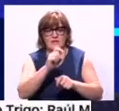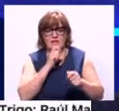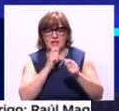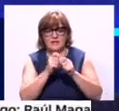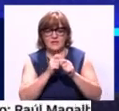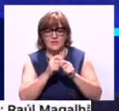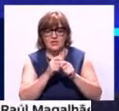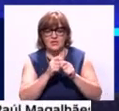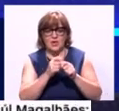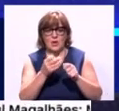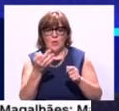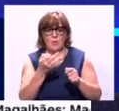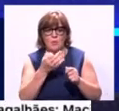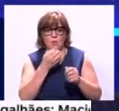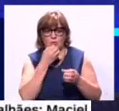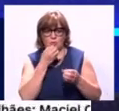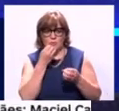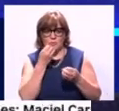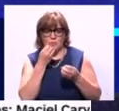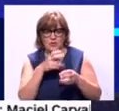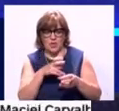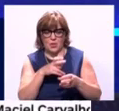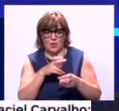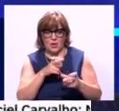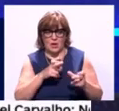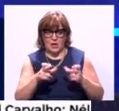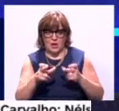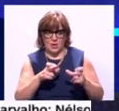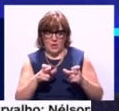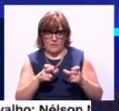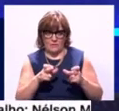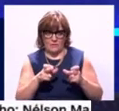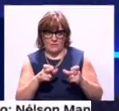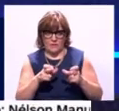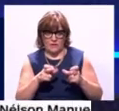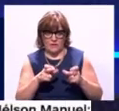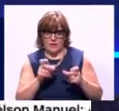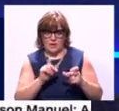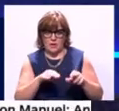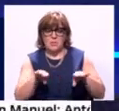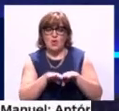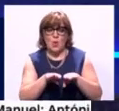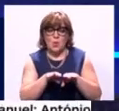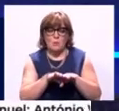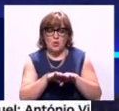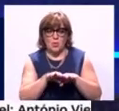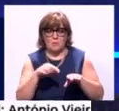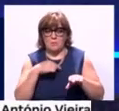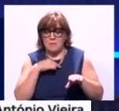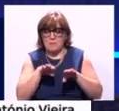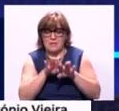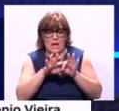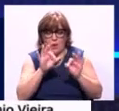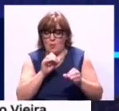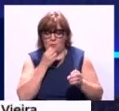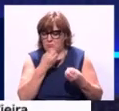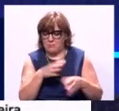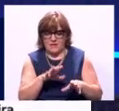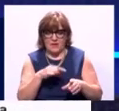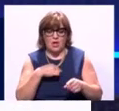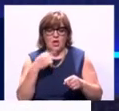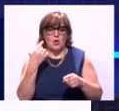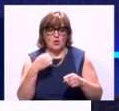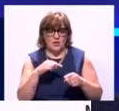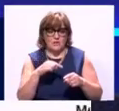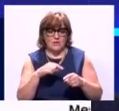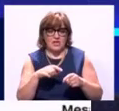entrevista, o Porto perdeu com o Rio Ave. Uhum. Perdeu não, empatou com o Rio Ave, para mim foi perder. Estava